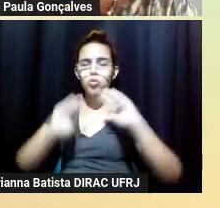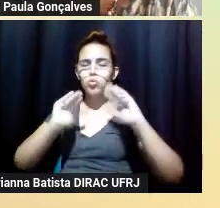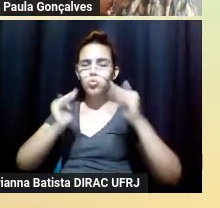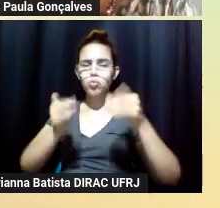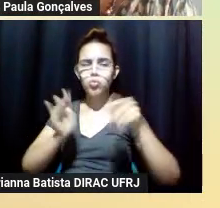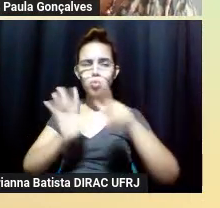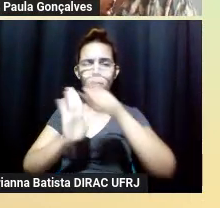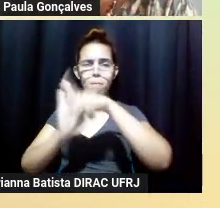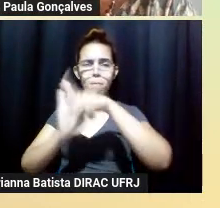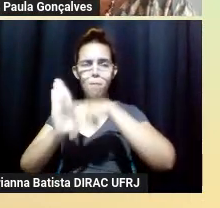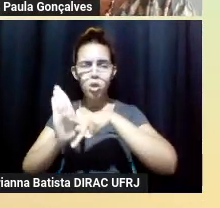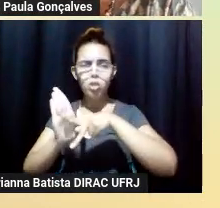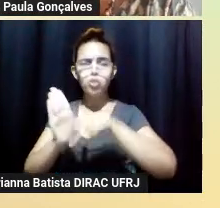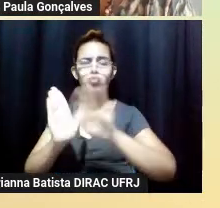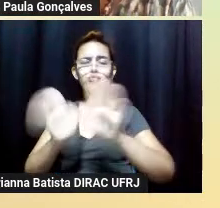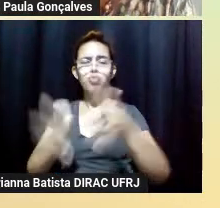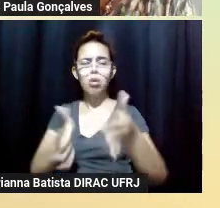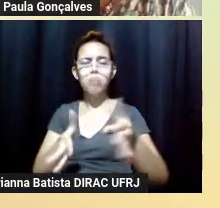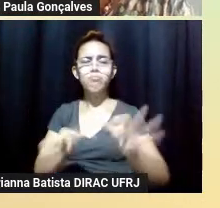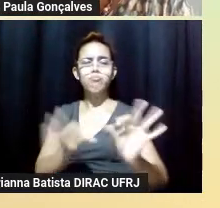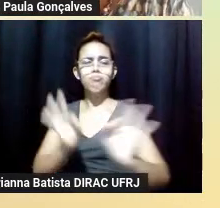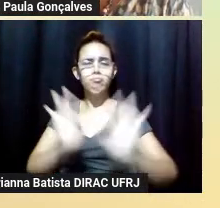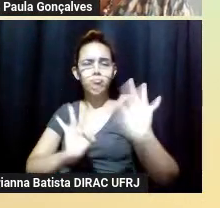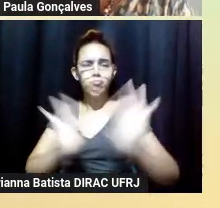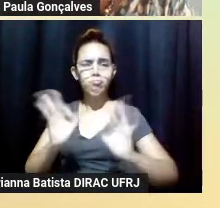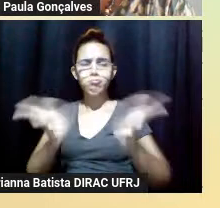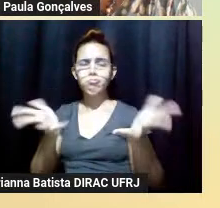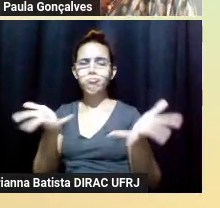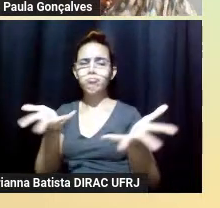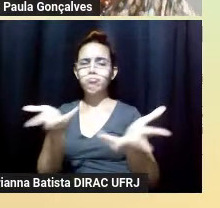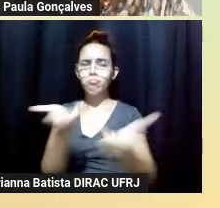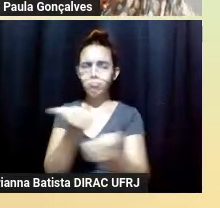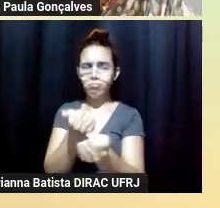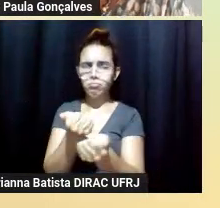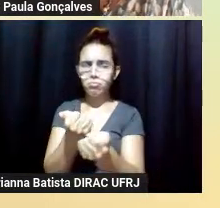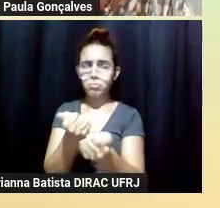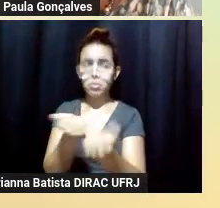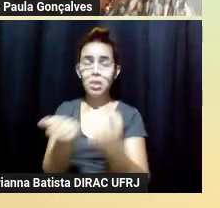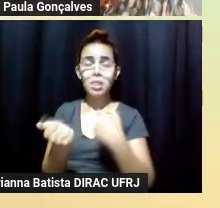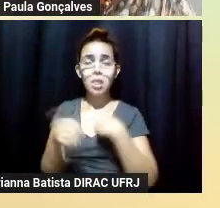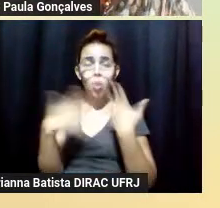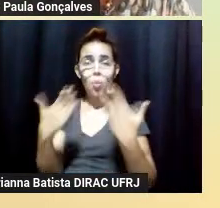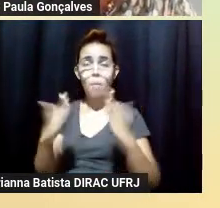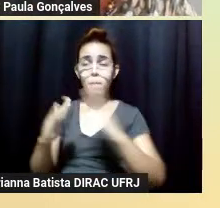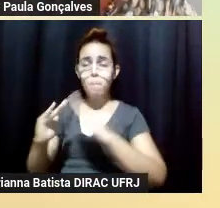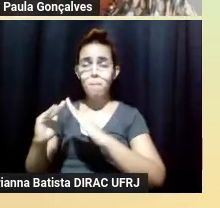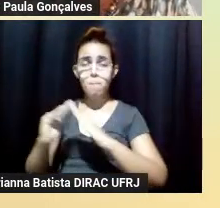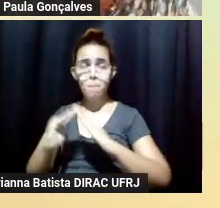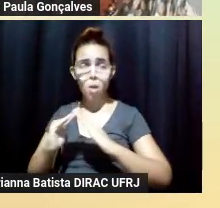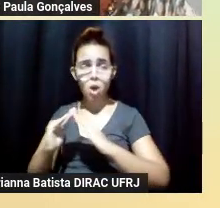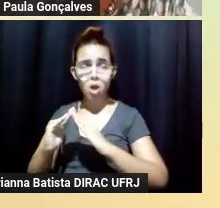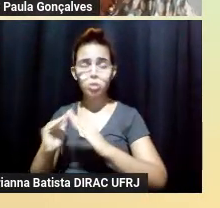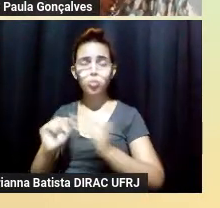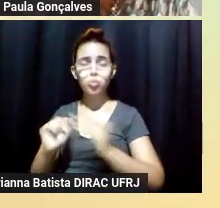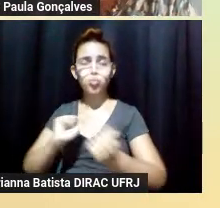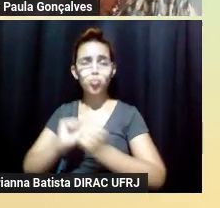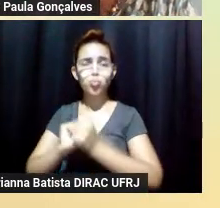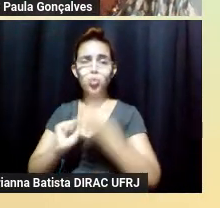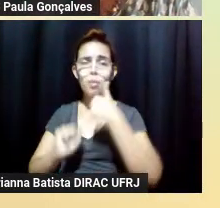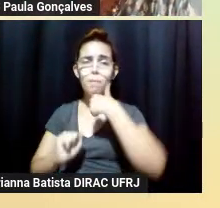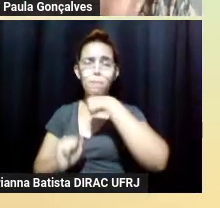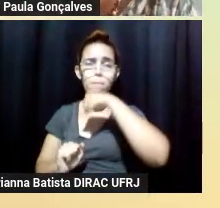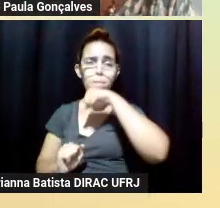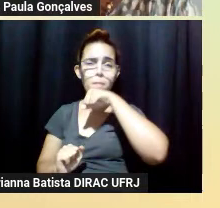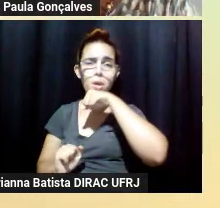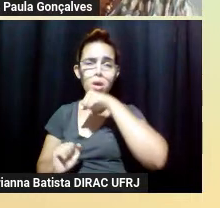estar e não abro mão. E aí, eu morando com a minha mãe, né, dividindo toda essa aventura com a minha mãe, com meu pai,